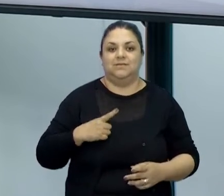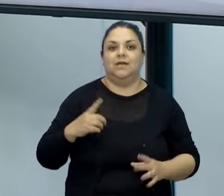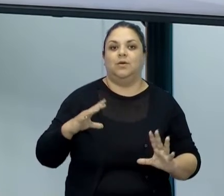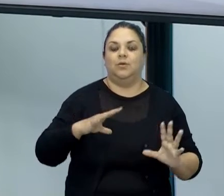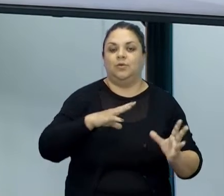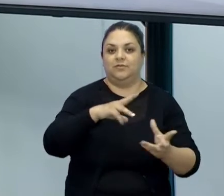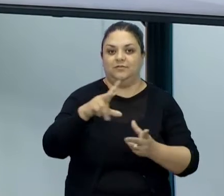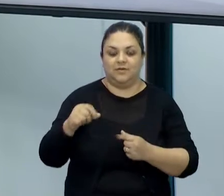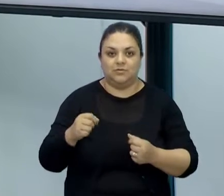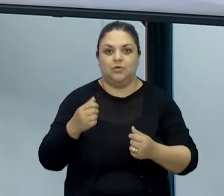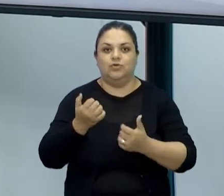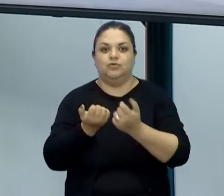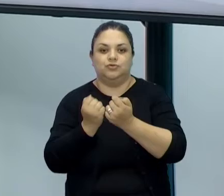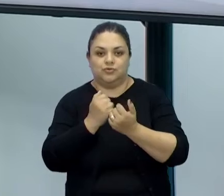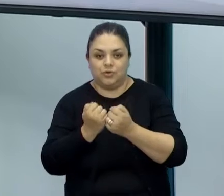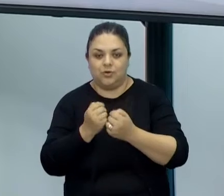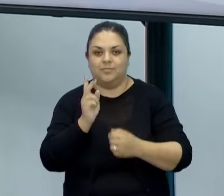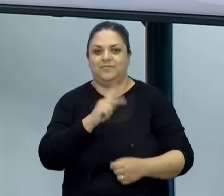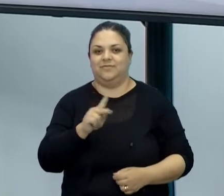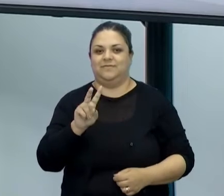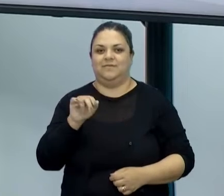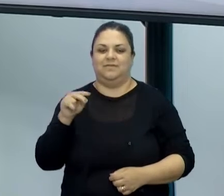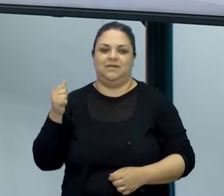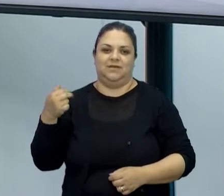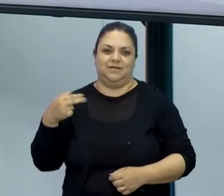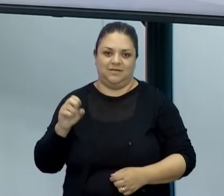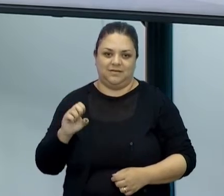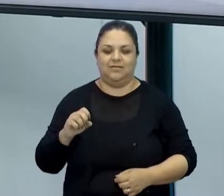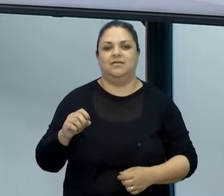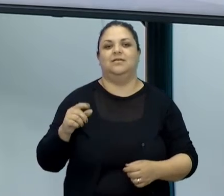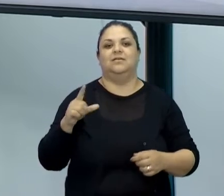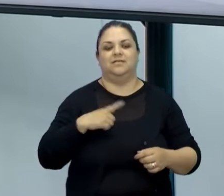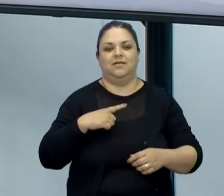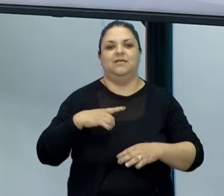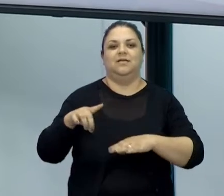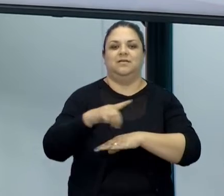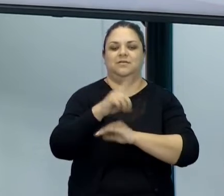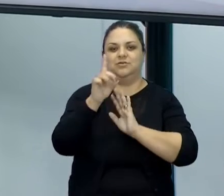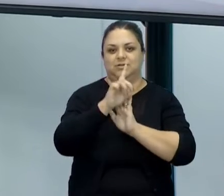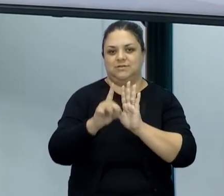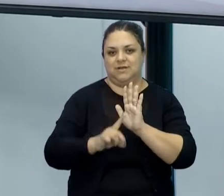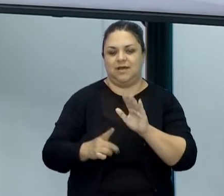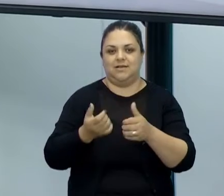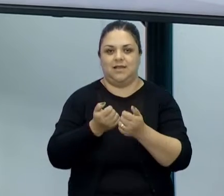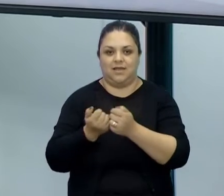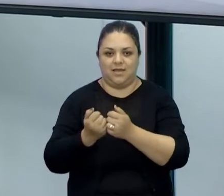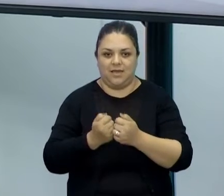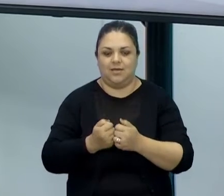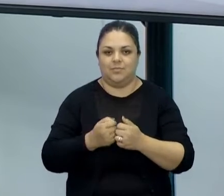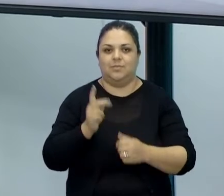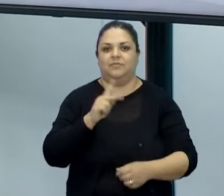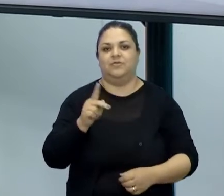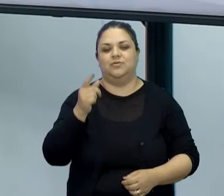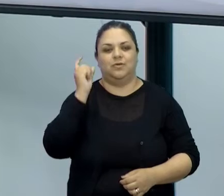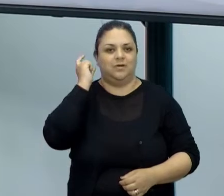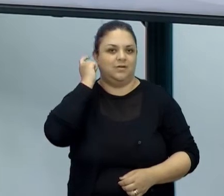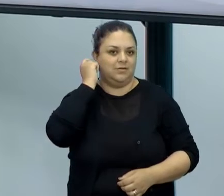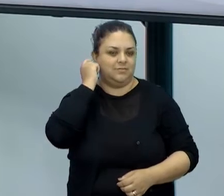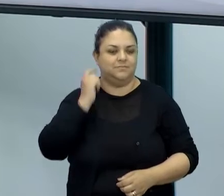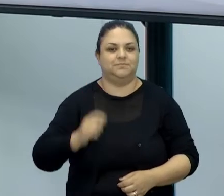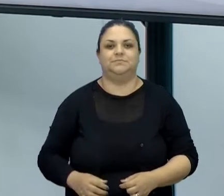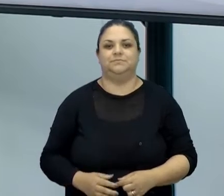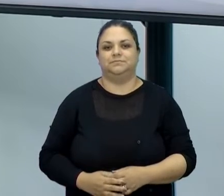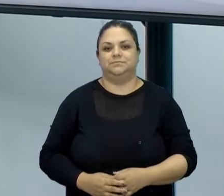dos Jogos, com a professora Viviane Leal, e nós temos Design de Games com o professor Anderson Félix. Lembrando que quando